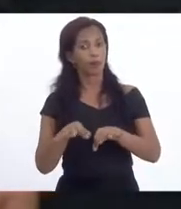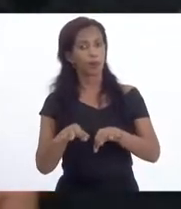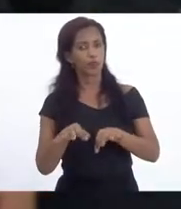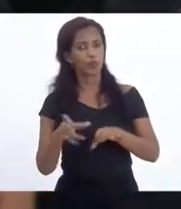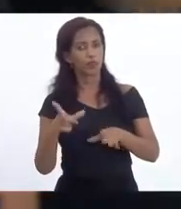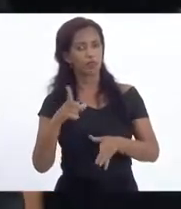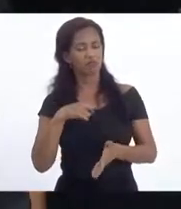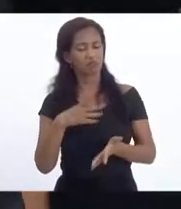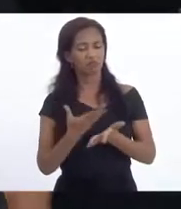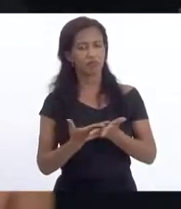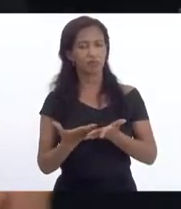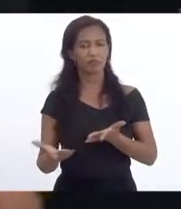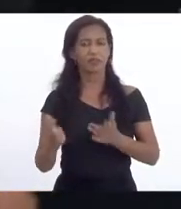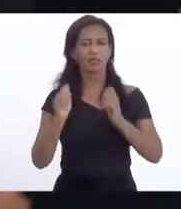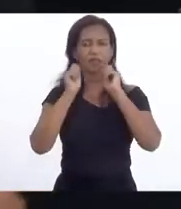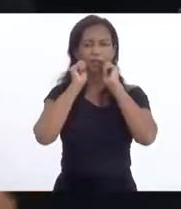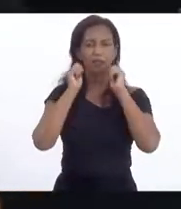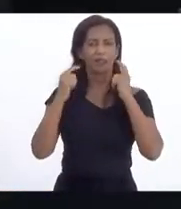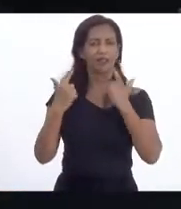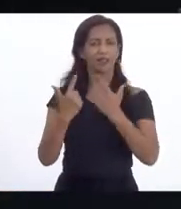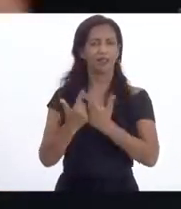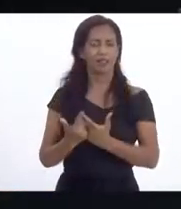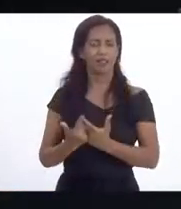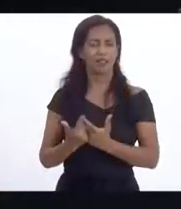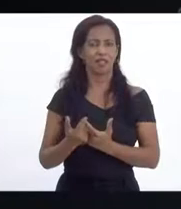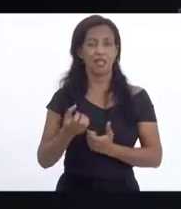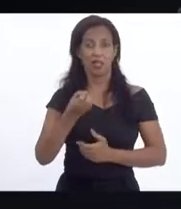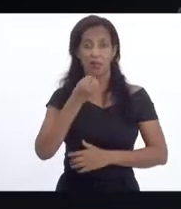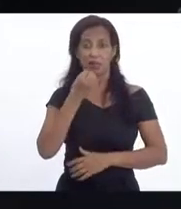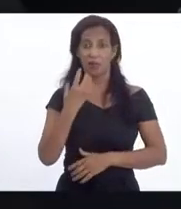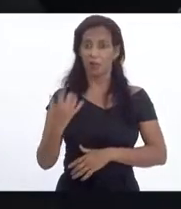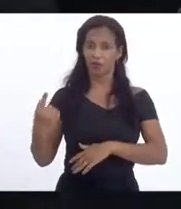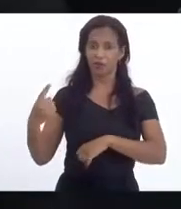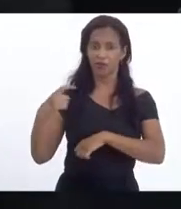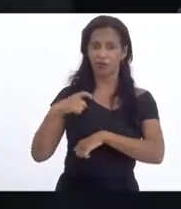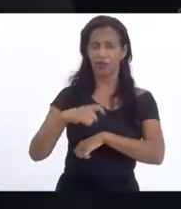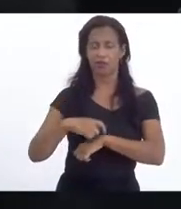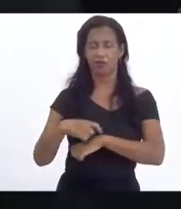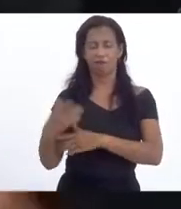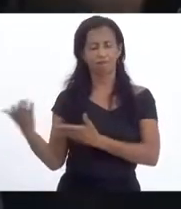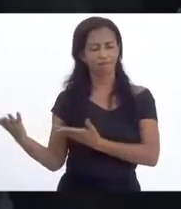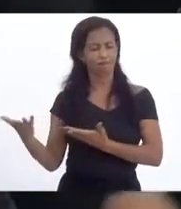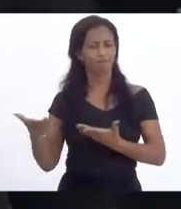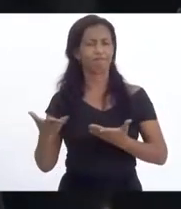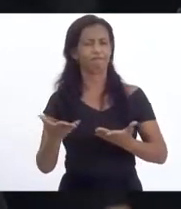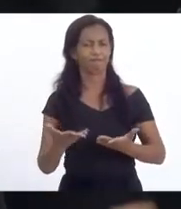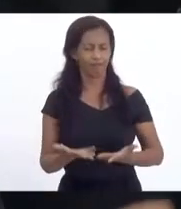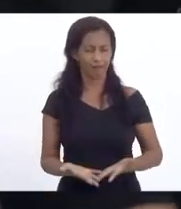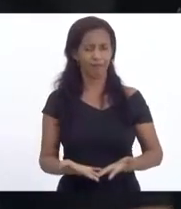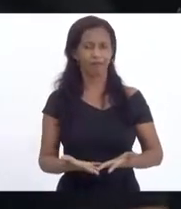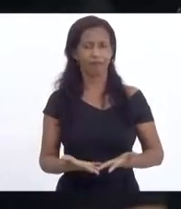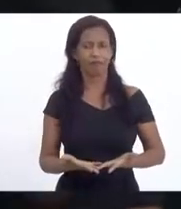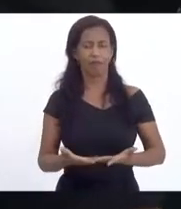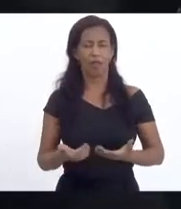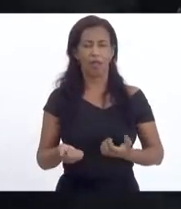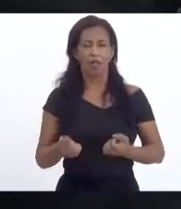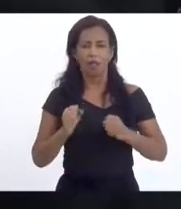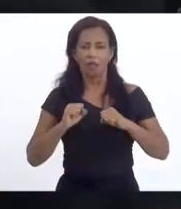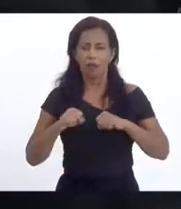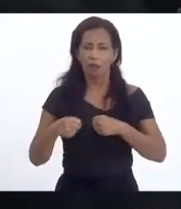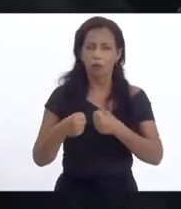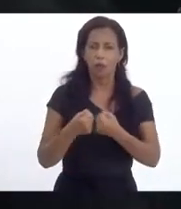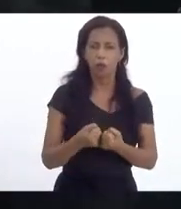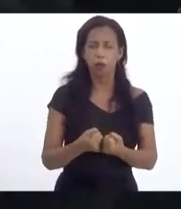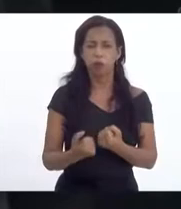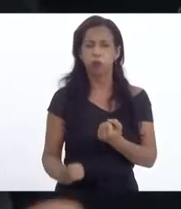sai agora da Alerj em bons tempos e que venha a dar o suporte